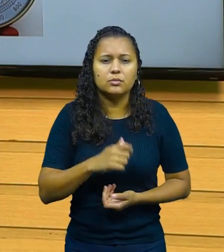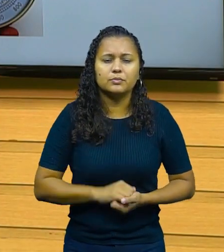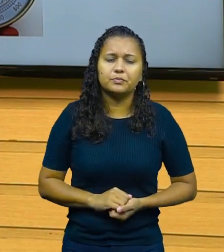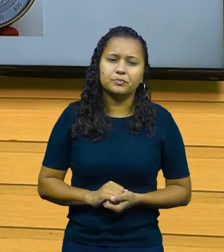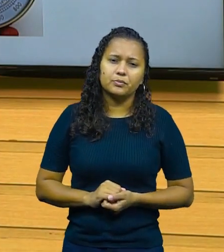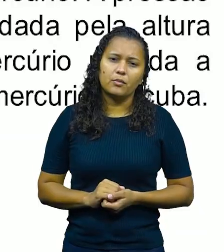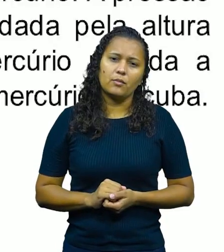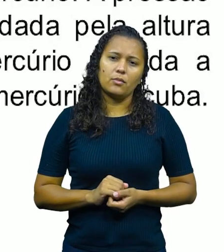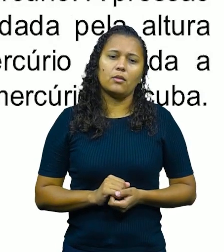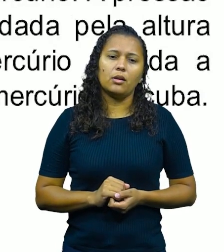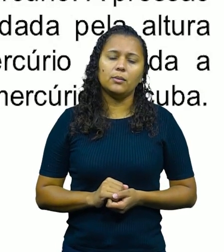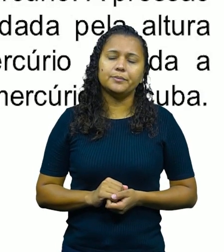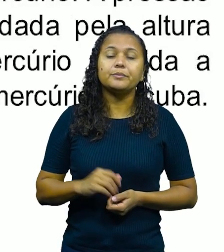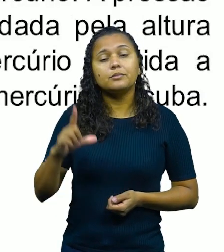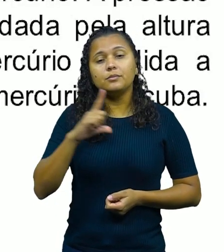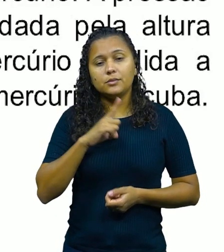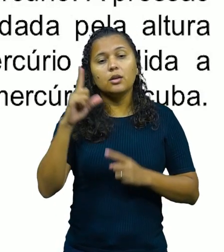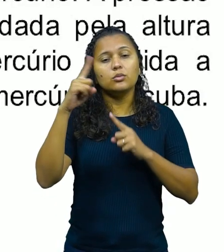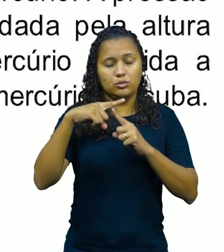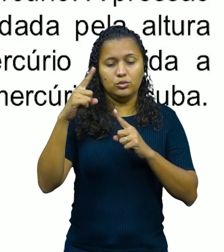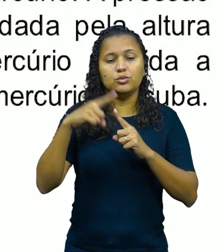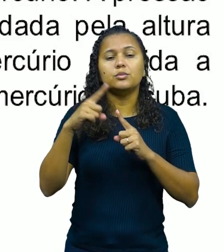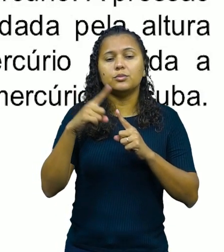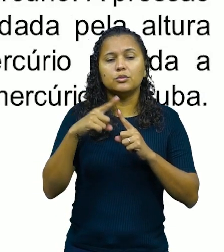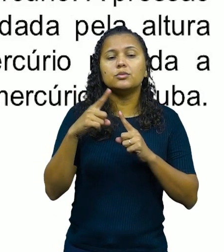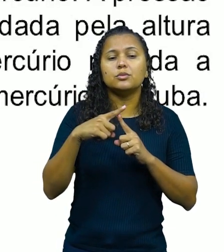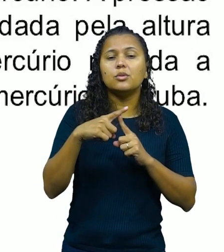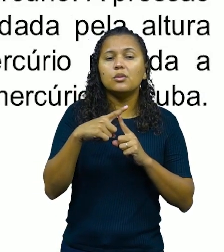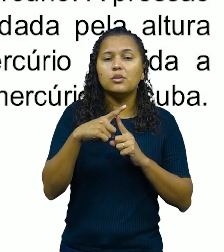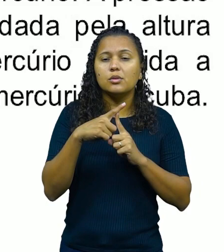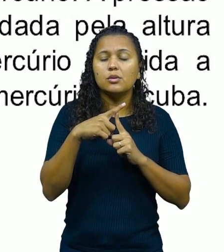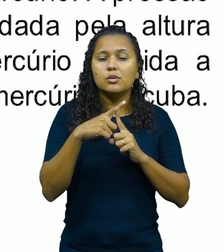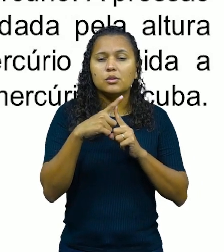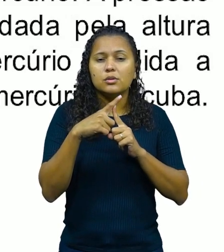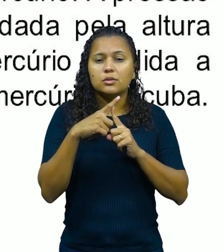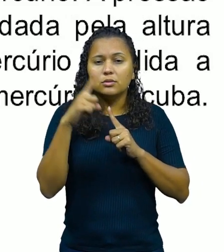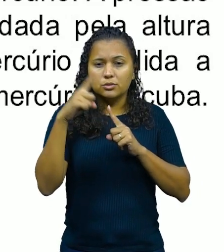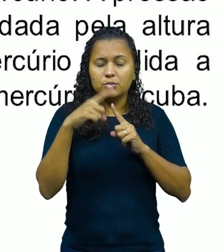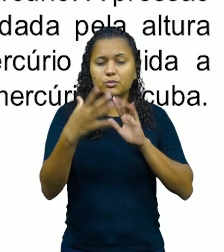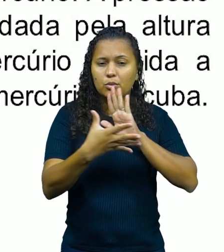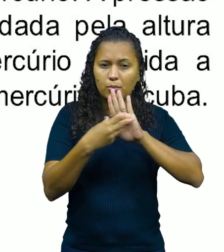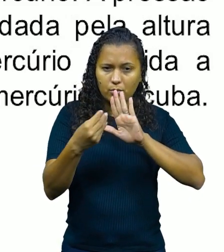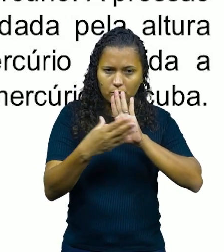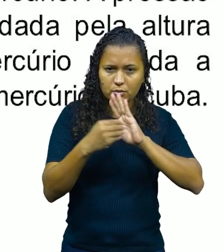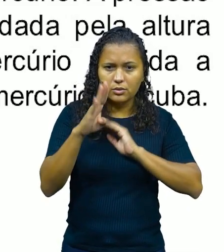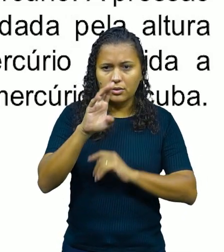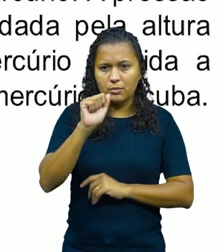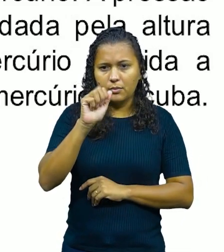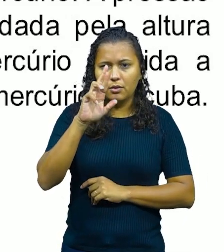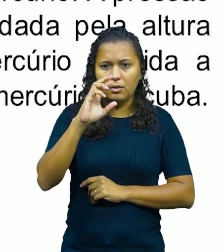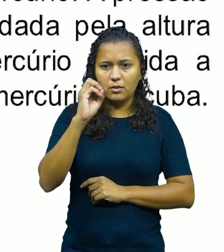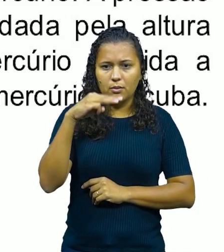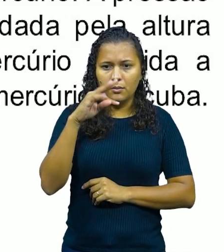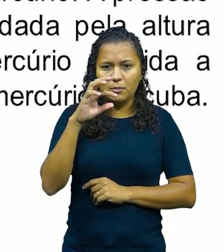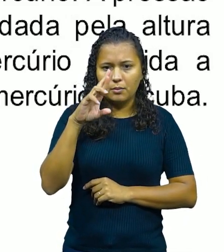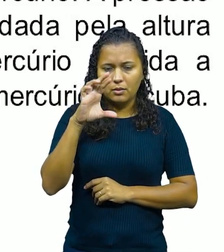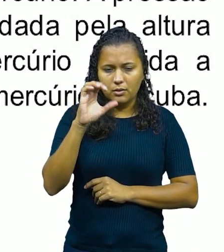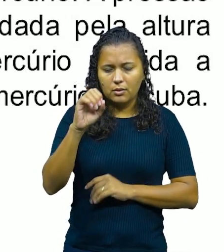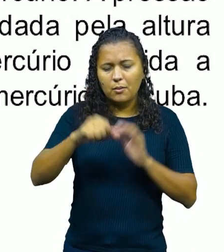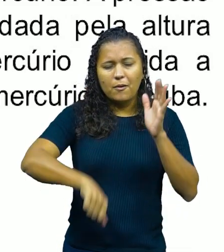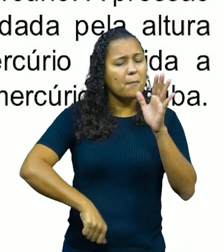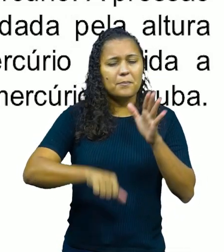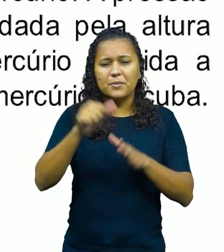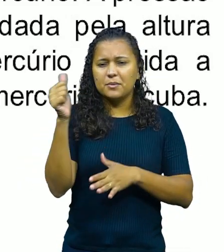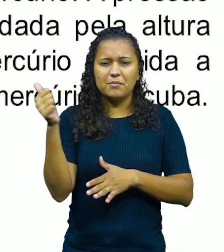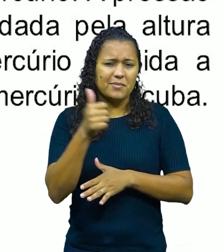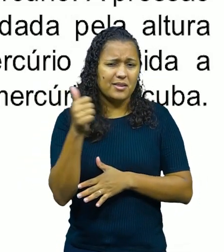pressão atmosférica. Então aqui a gente tem um tipo de modelo de barômetro, um esquema, né, desse modelo, que foi um dos